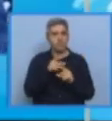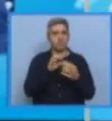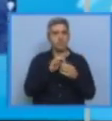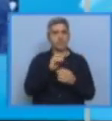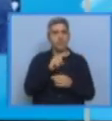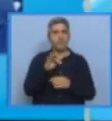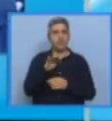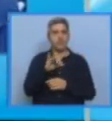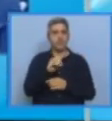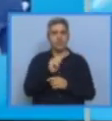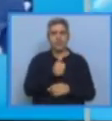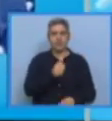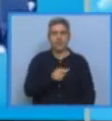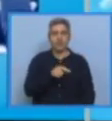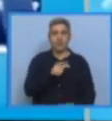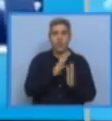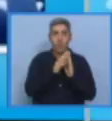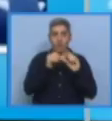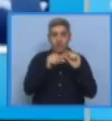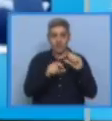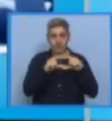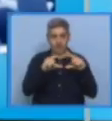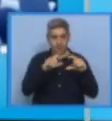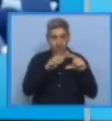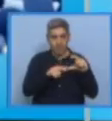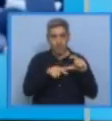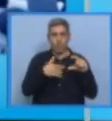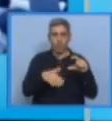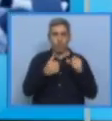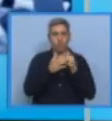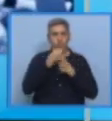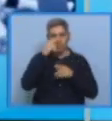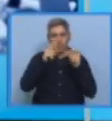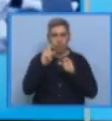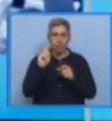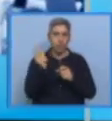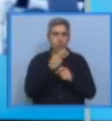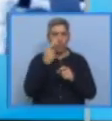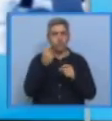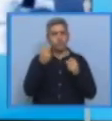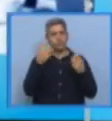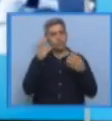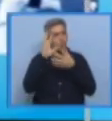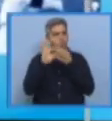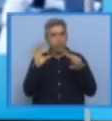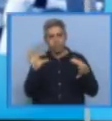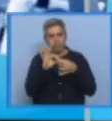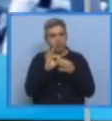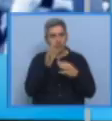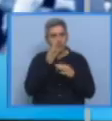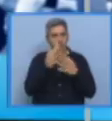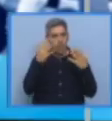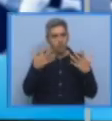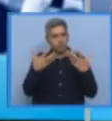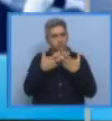Francisco. Exatamente. Essa oração onde coloca todas as pessoas e a natureza numa sintonia enorme, numa